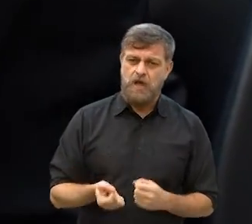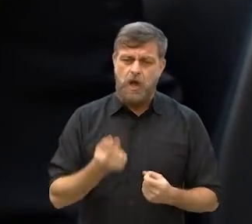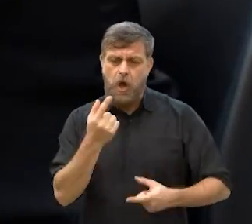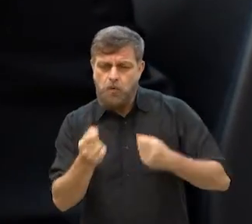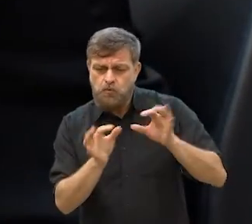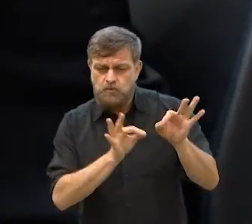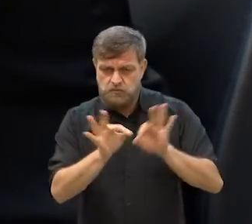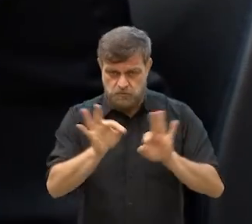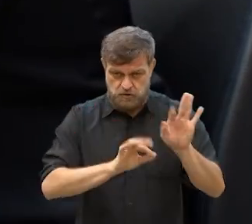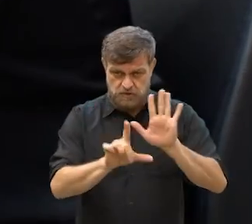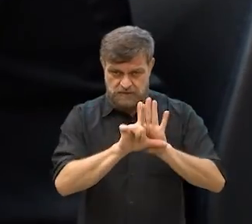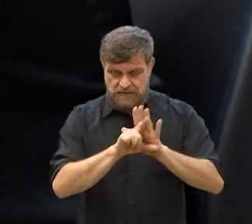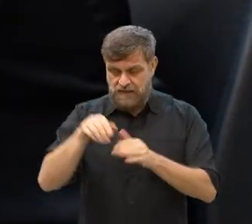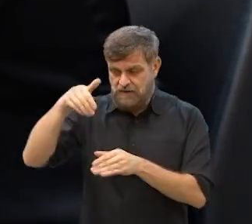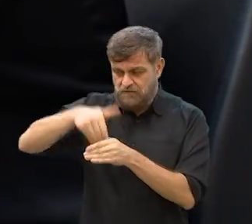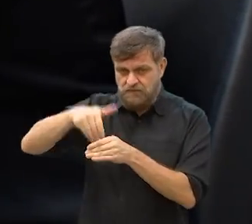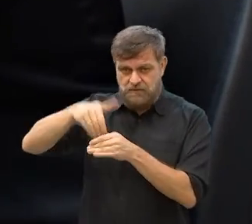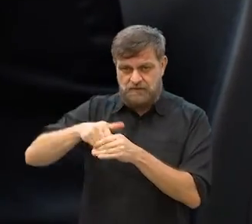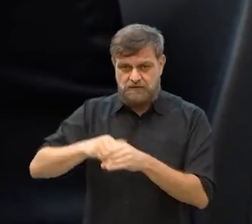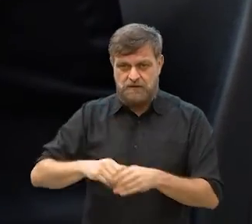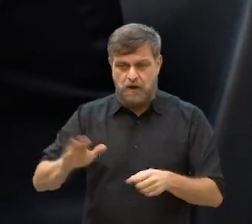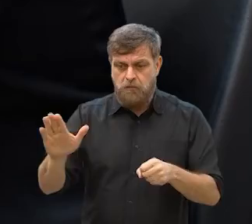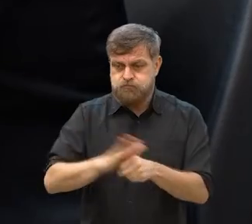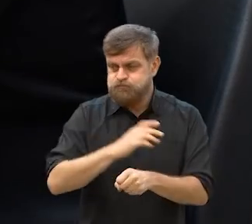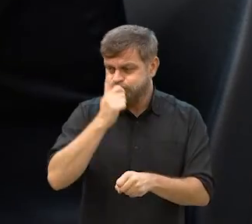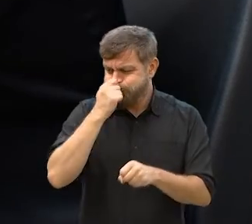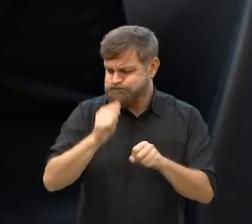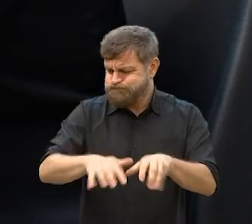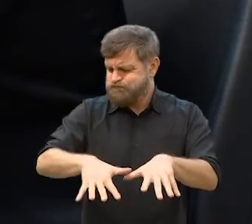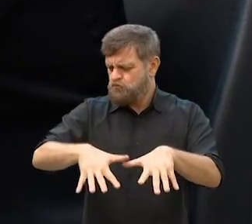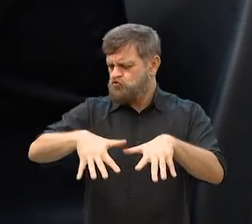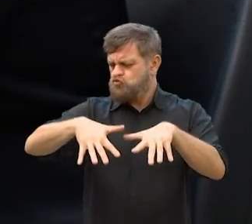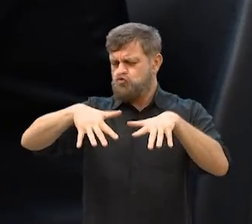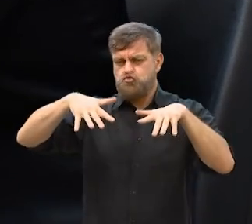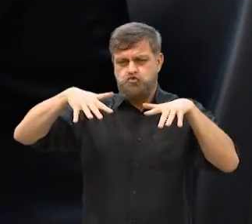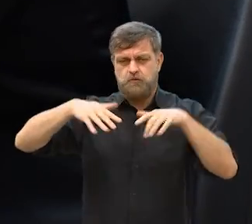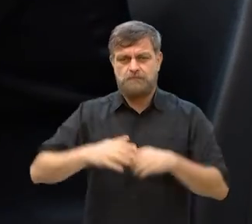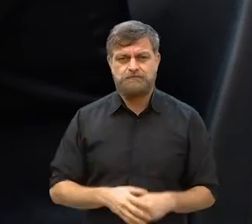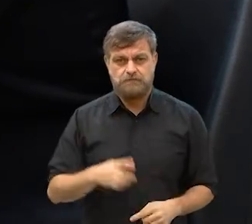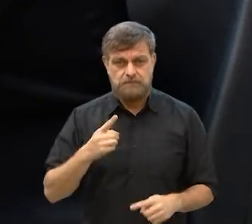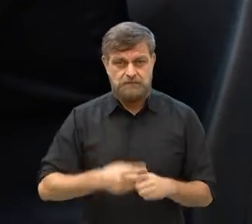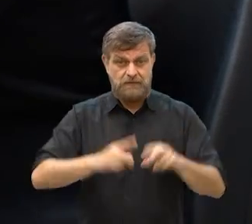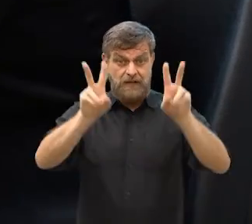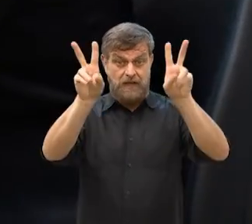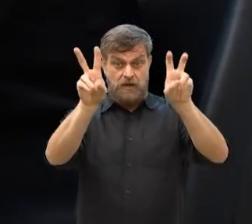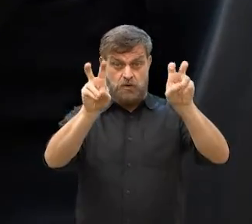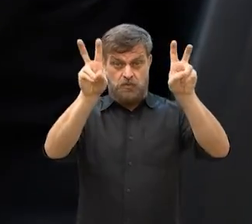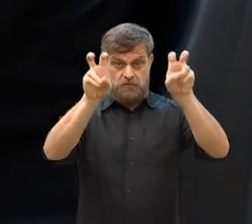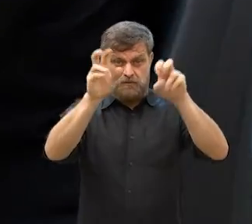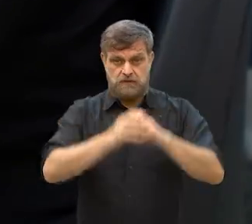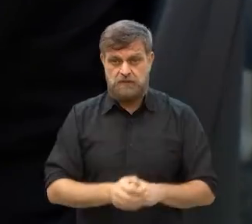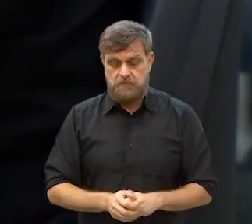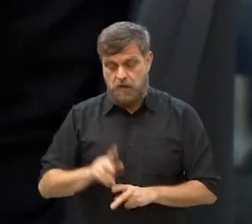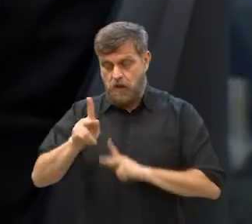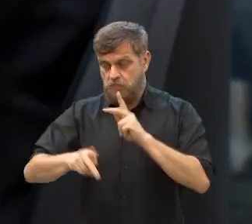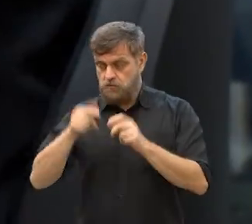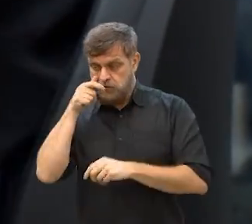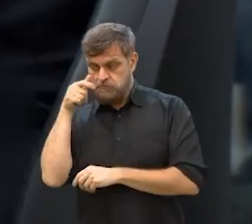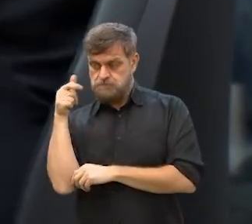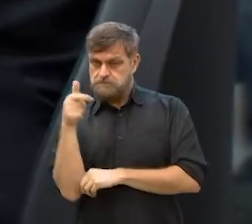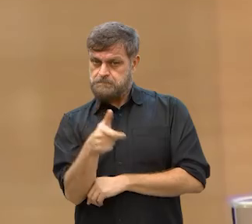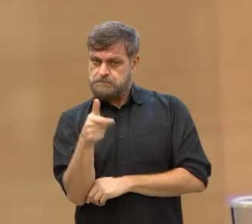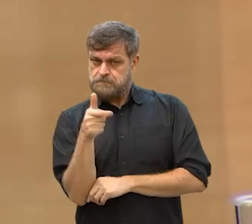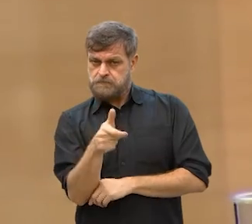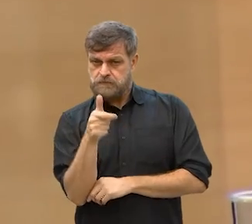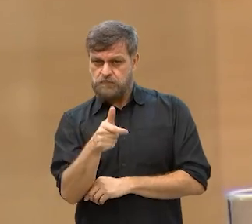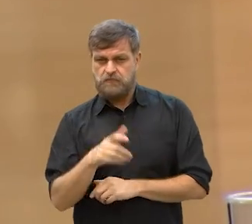alguns projetos que foram votados e a casa estava praticamente cheia, porque eram assuntos de interesse da população